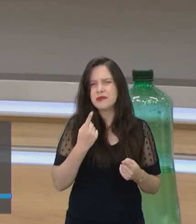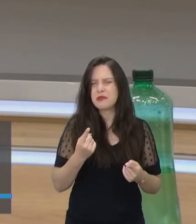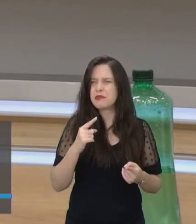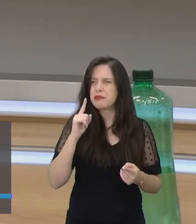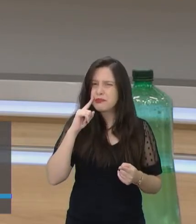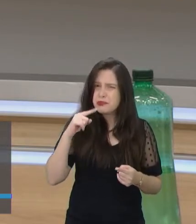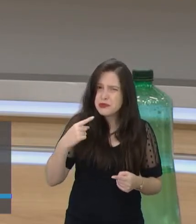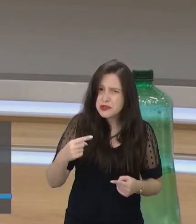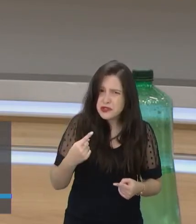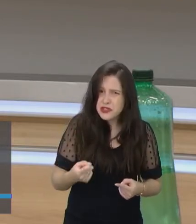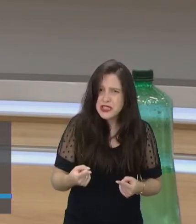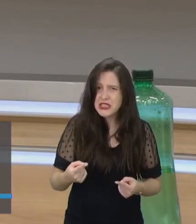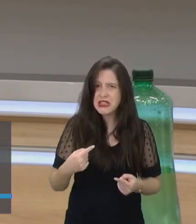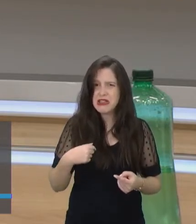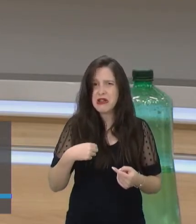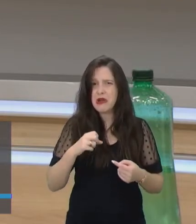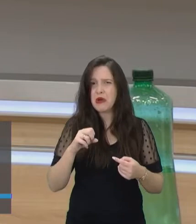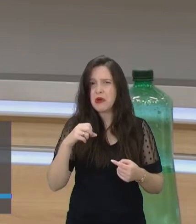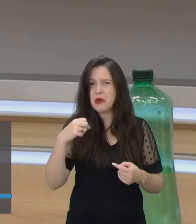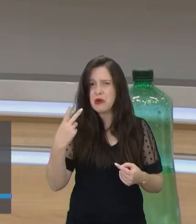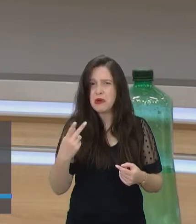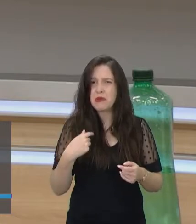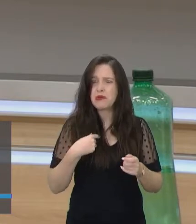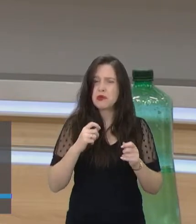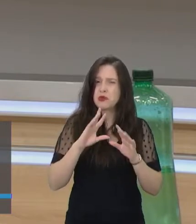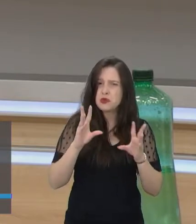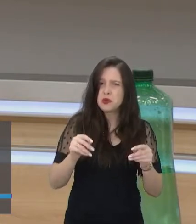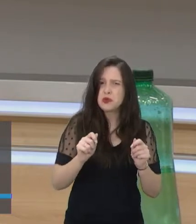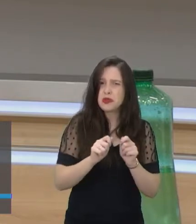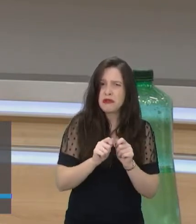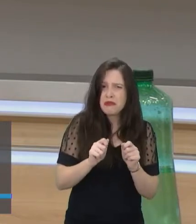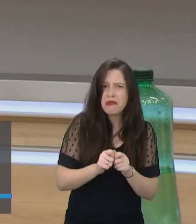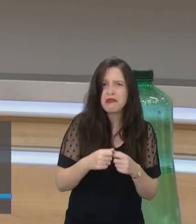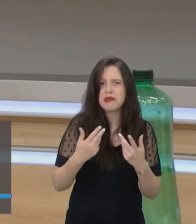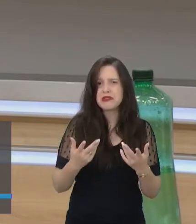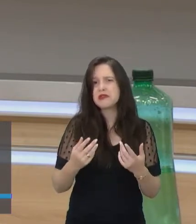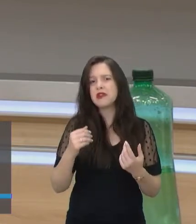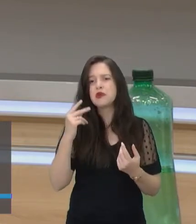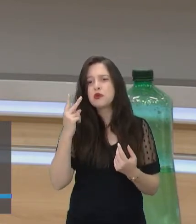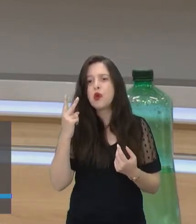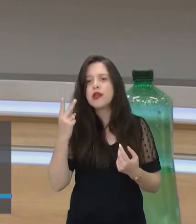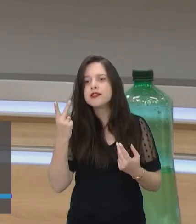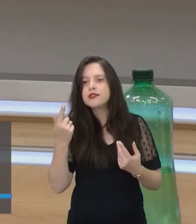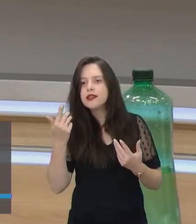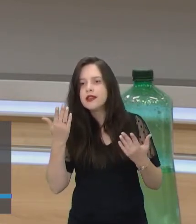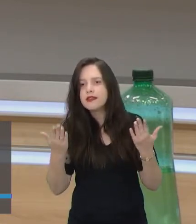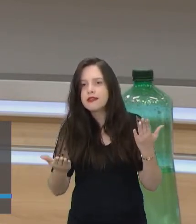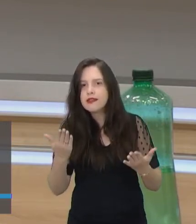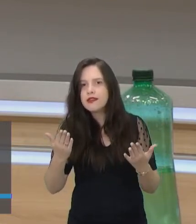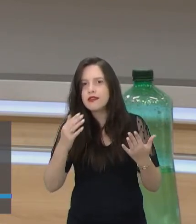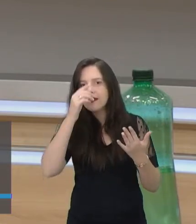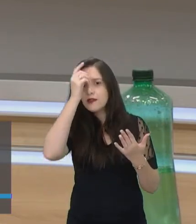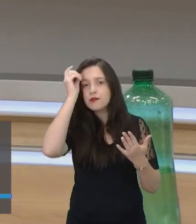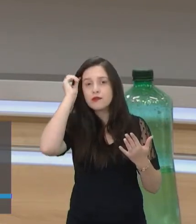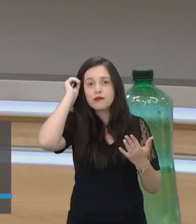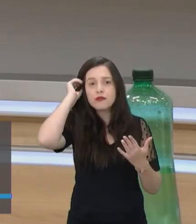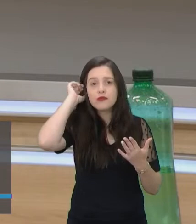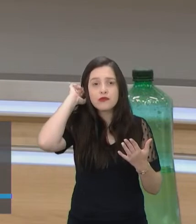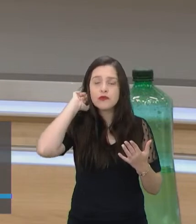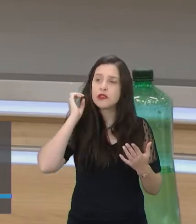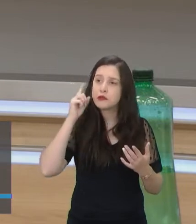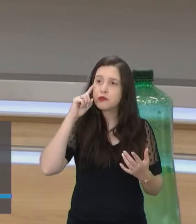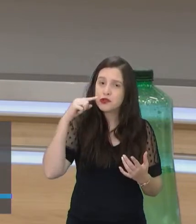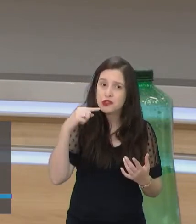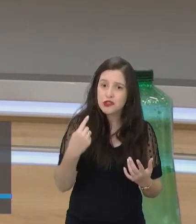dia aqui, pelo cálculo que eu fiz, pelo tudo que eu vi, eu acabo gerando 2 quilos de lixo por